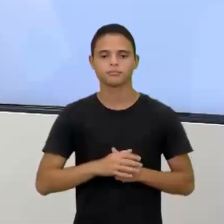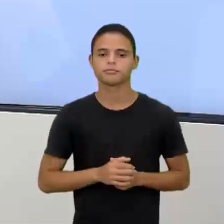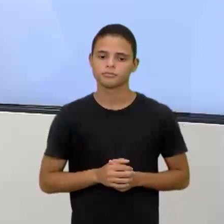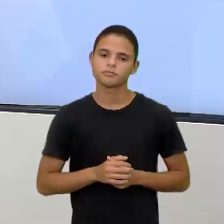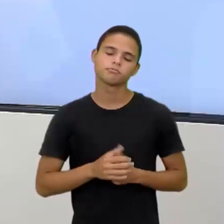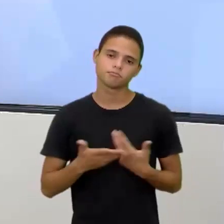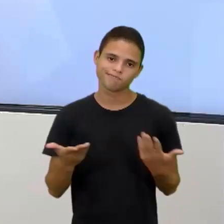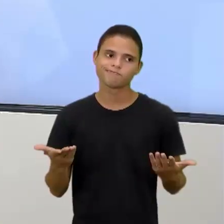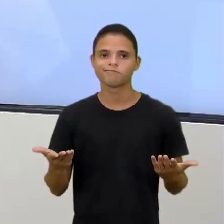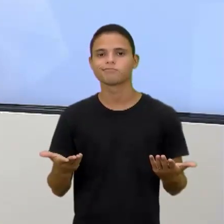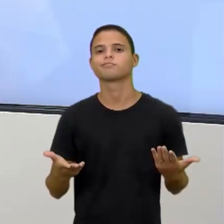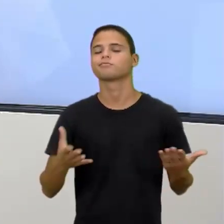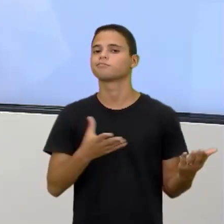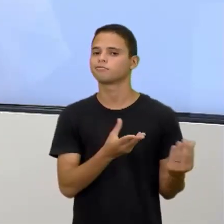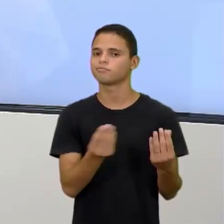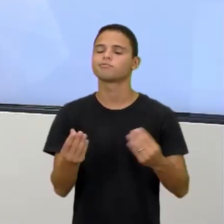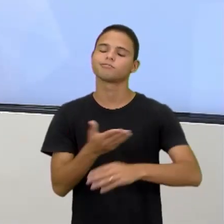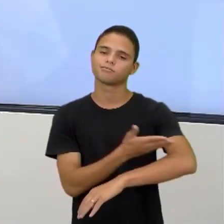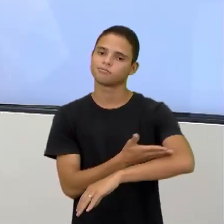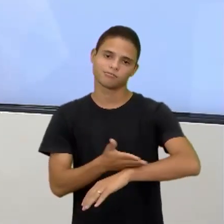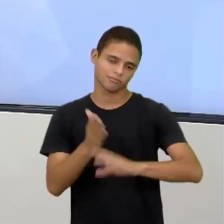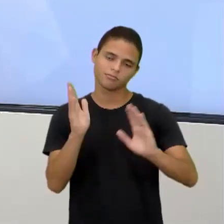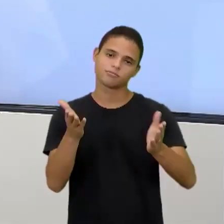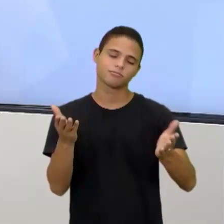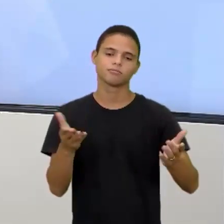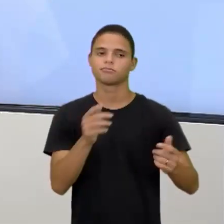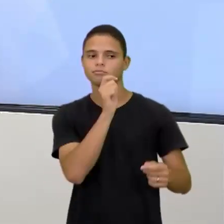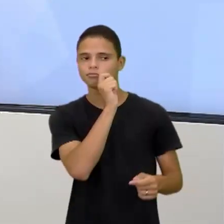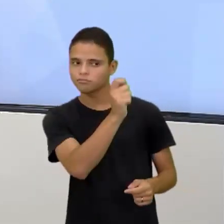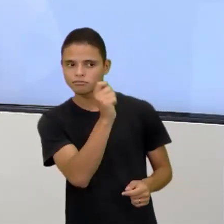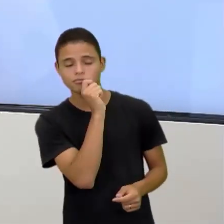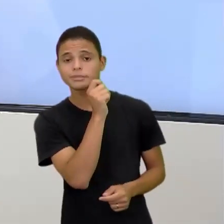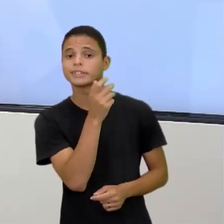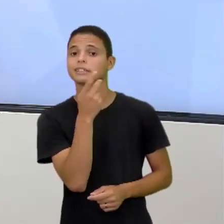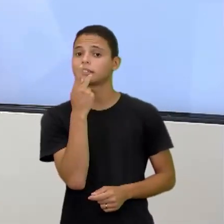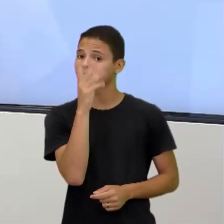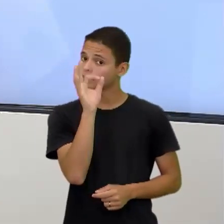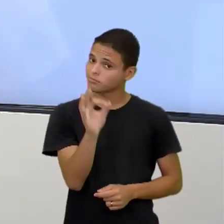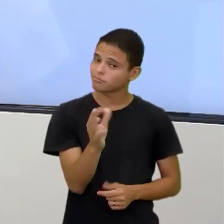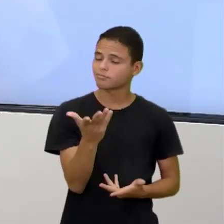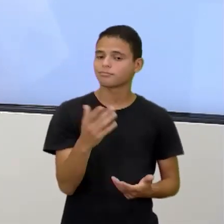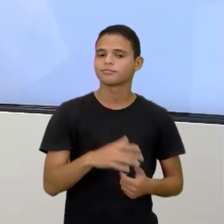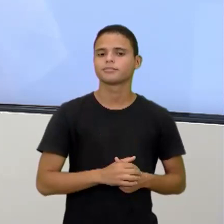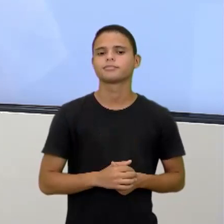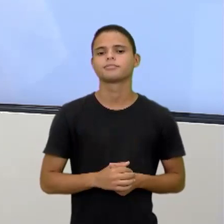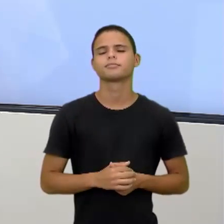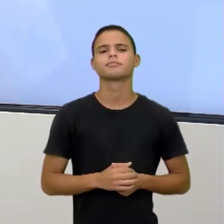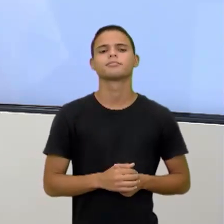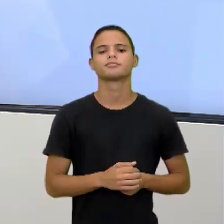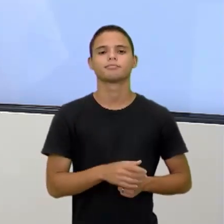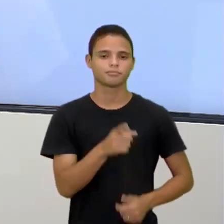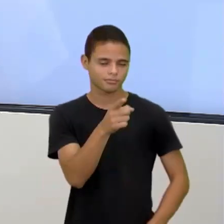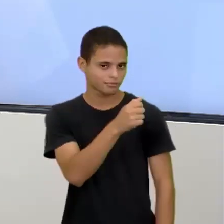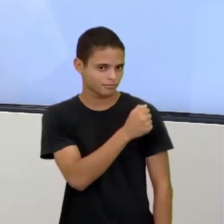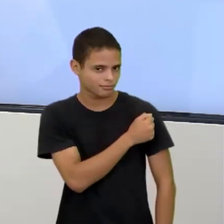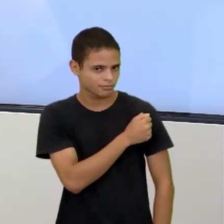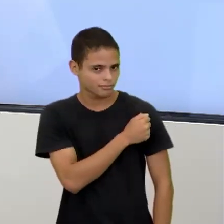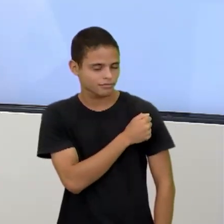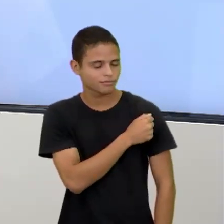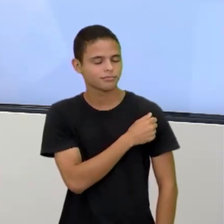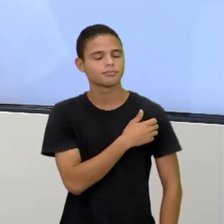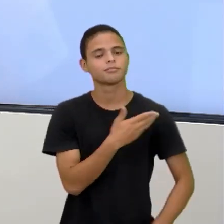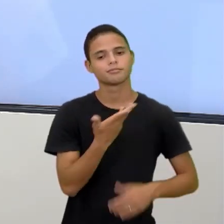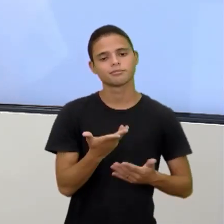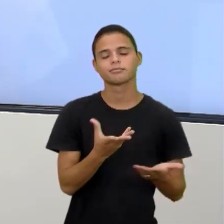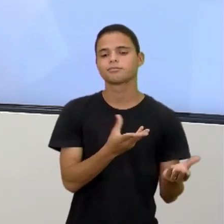mais corriqueira, né? A mais comum entre as entrevistas que as pessoas fazem, né? Os estudantes que estão nos ouvindo, obviamente, a